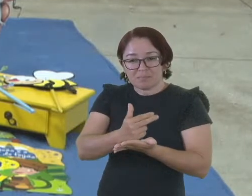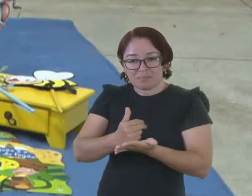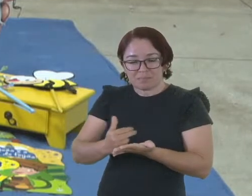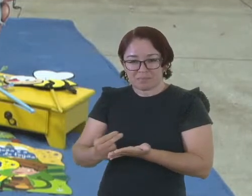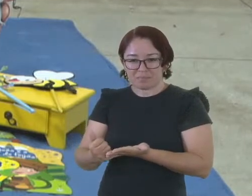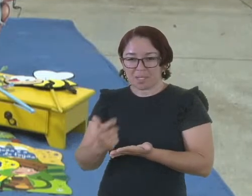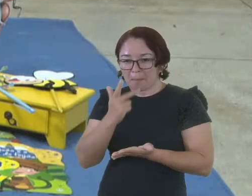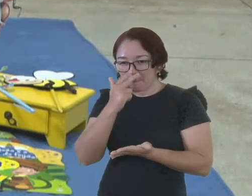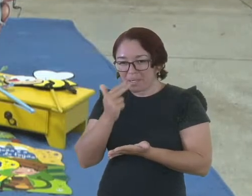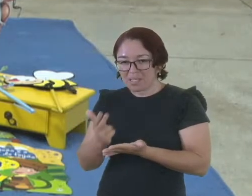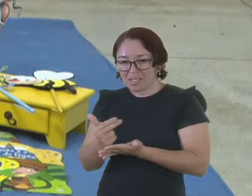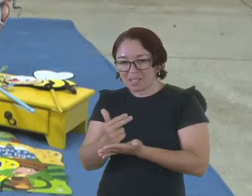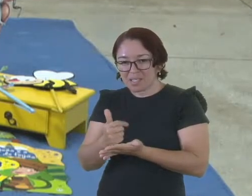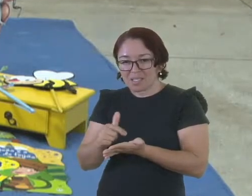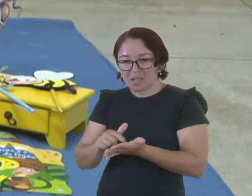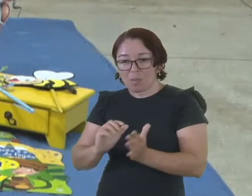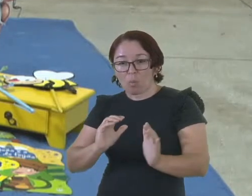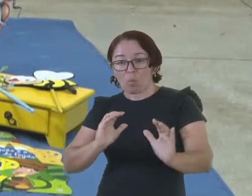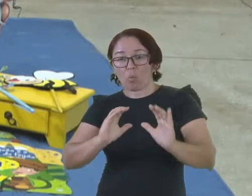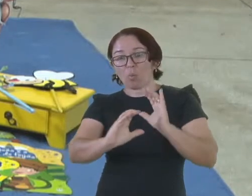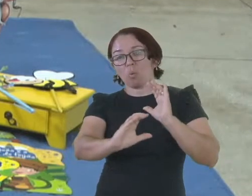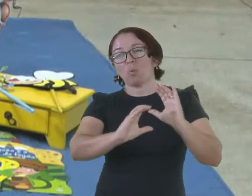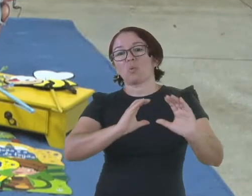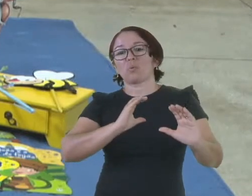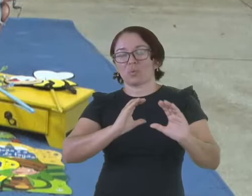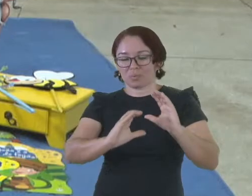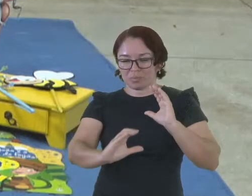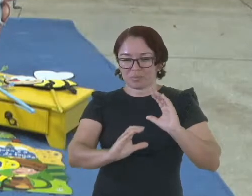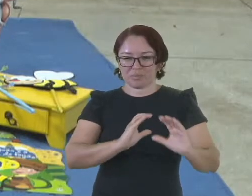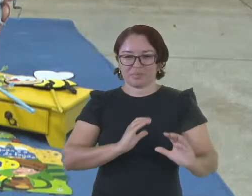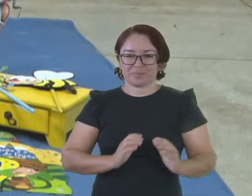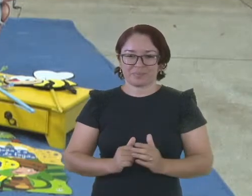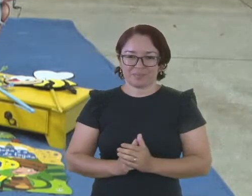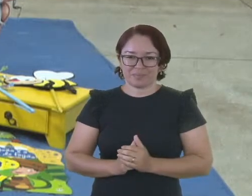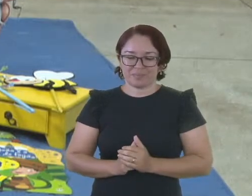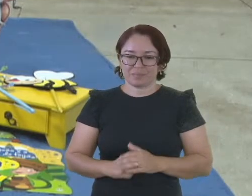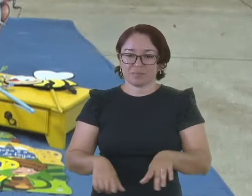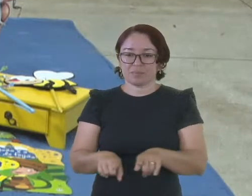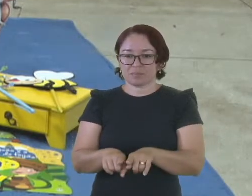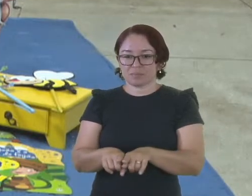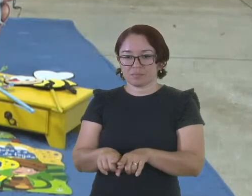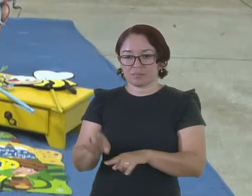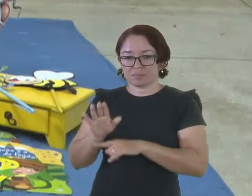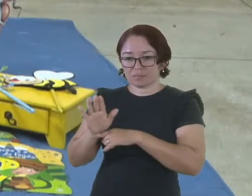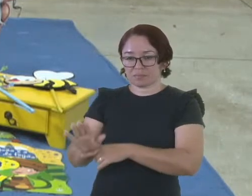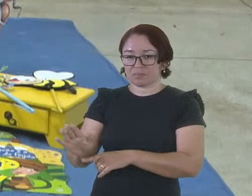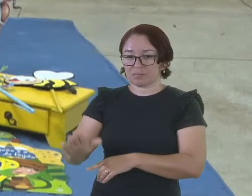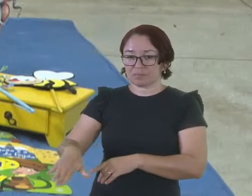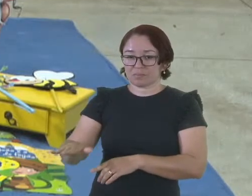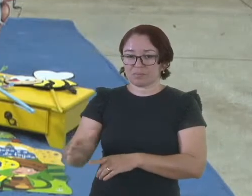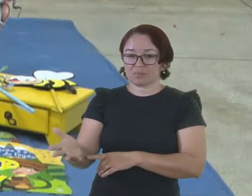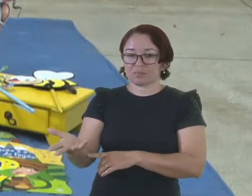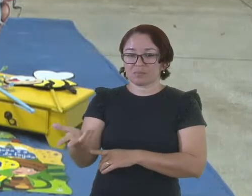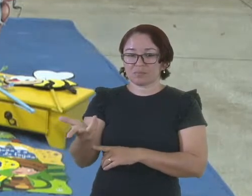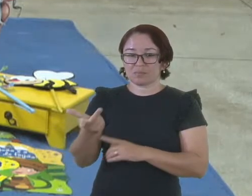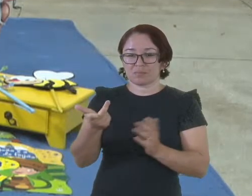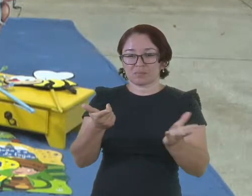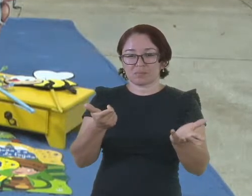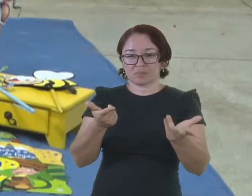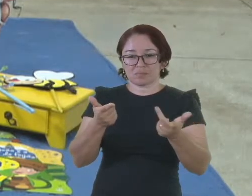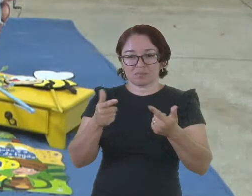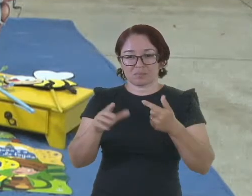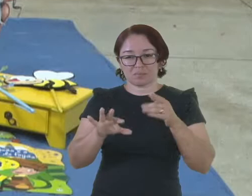expressões. Além de tudo, que ajuda muito a psicomotricidade e também a coordenação motora fina da